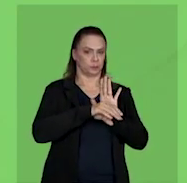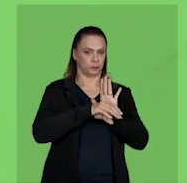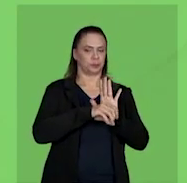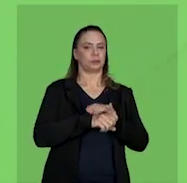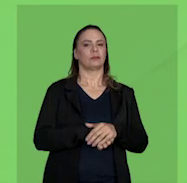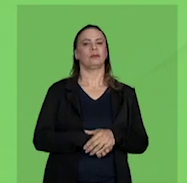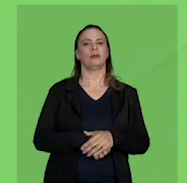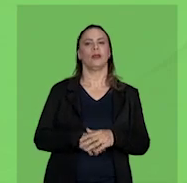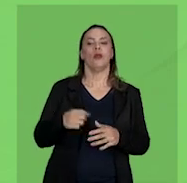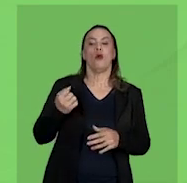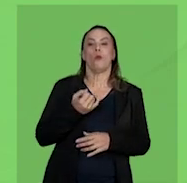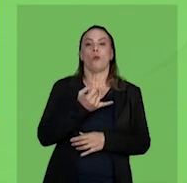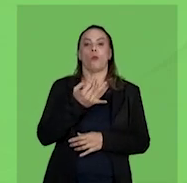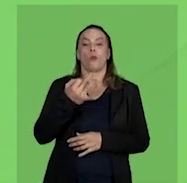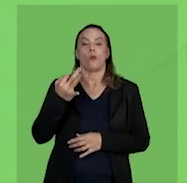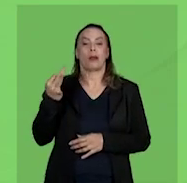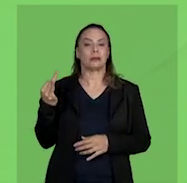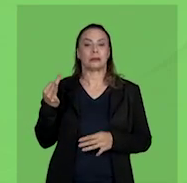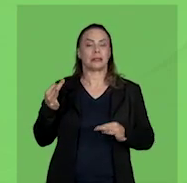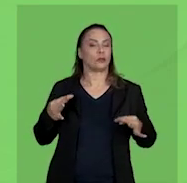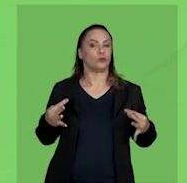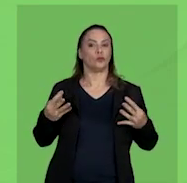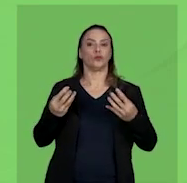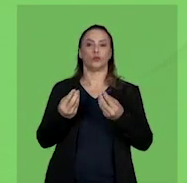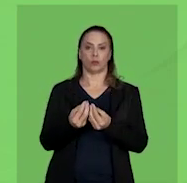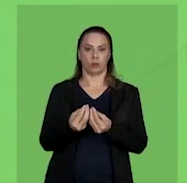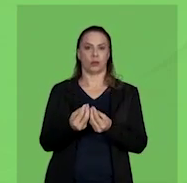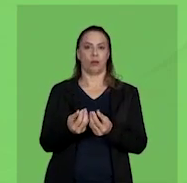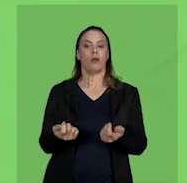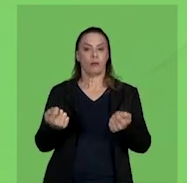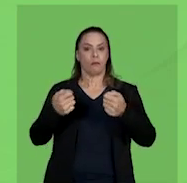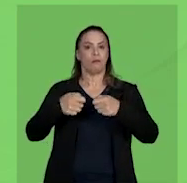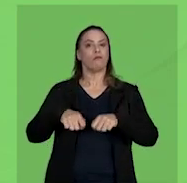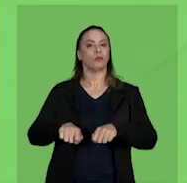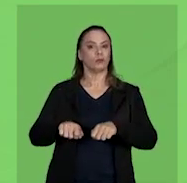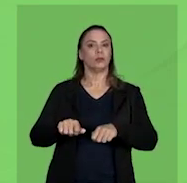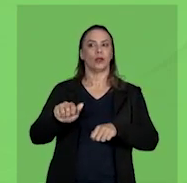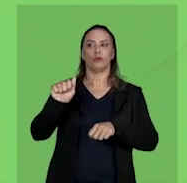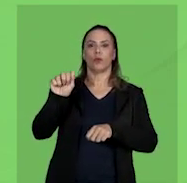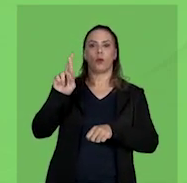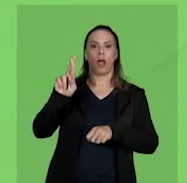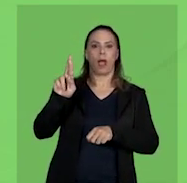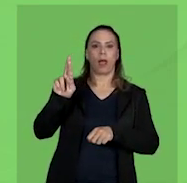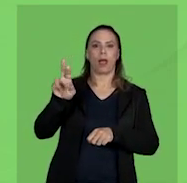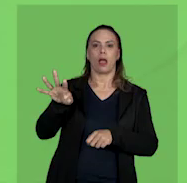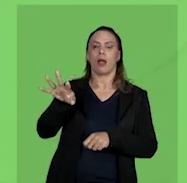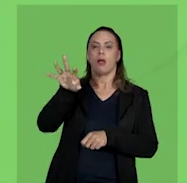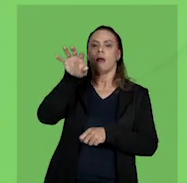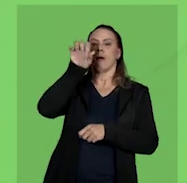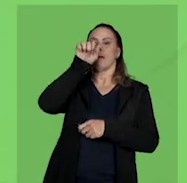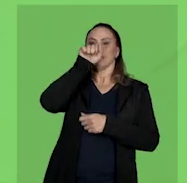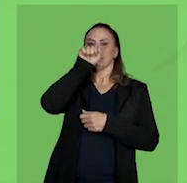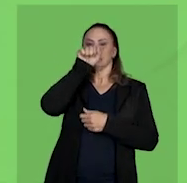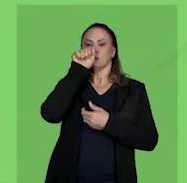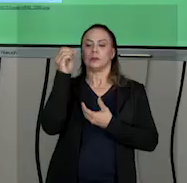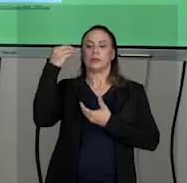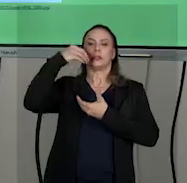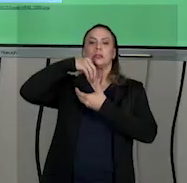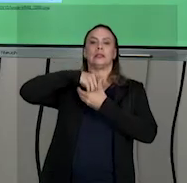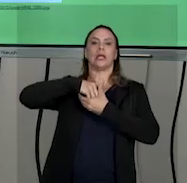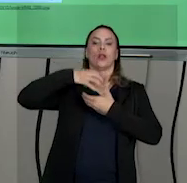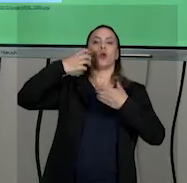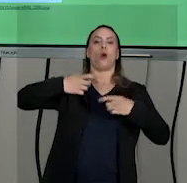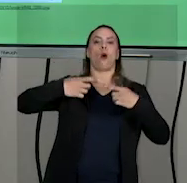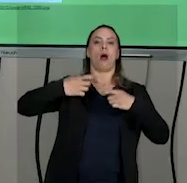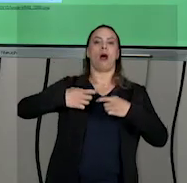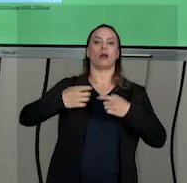volume total de ar que cabe dentro dos pulmões. Lembrando que nós temos dois pulmões, né, direito